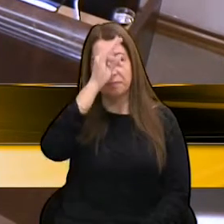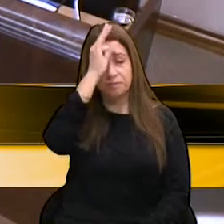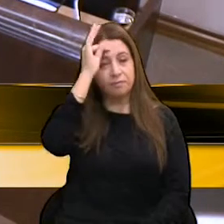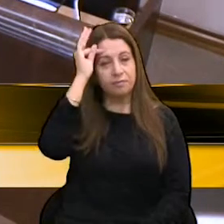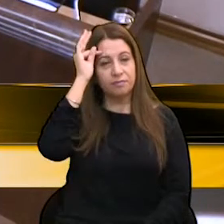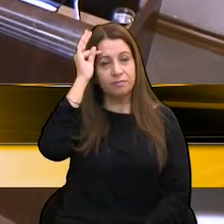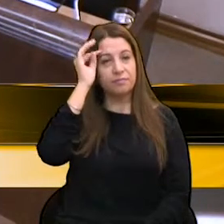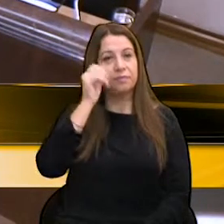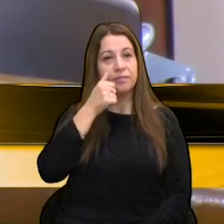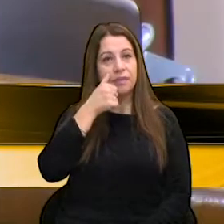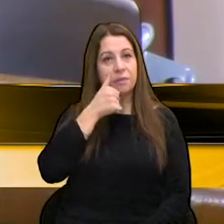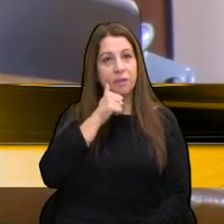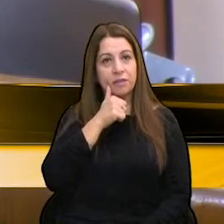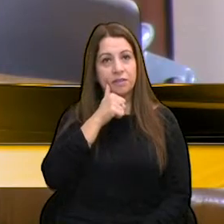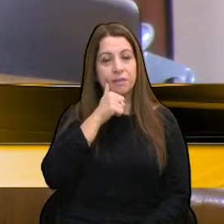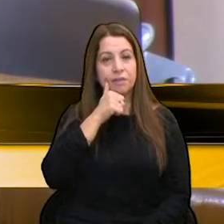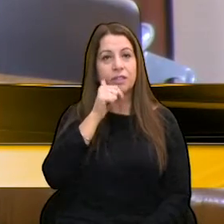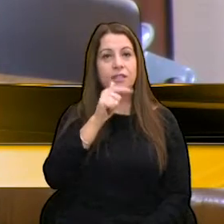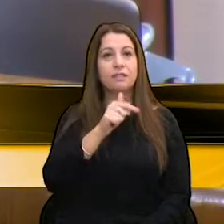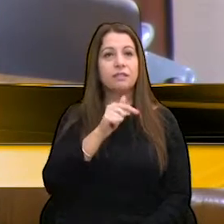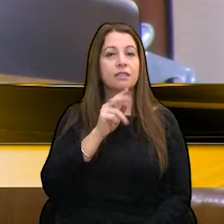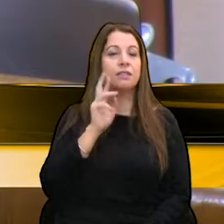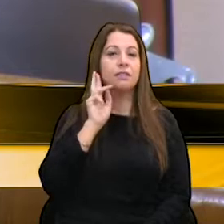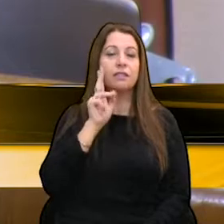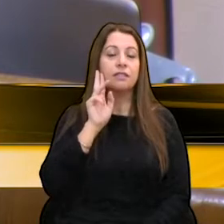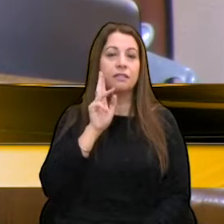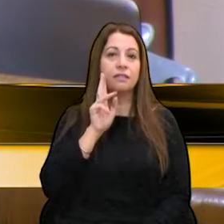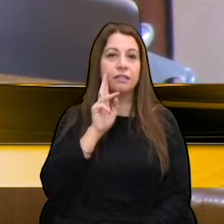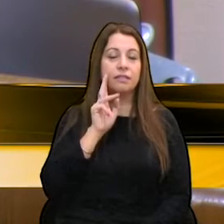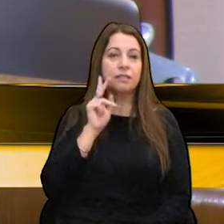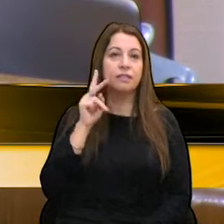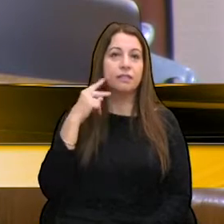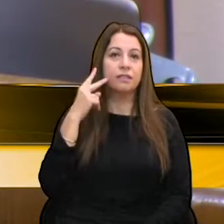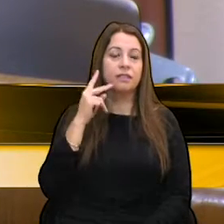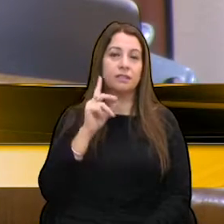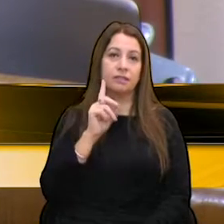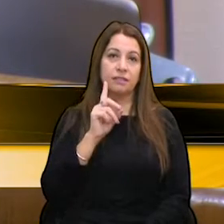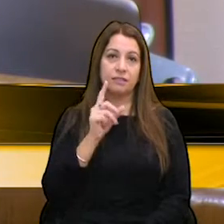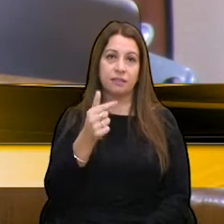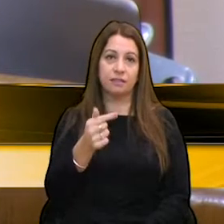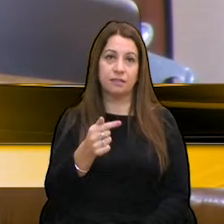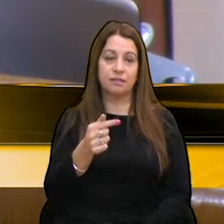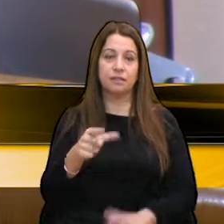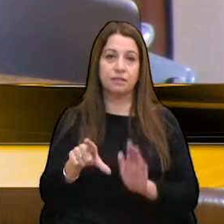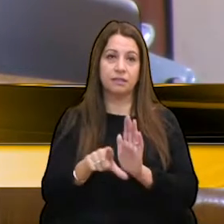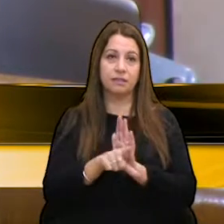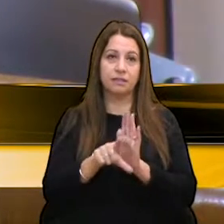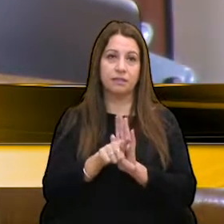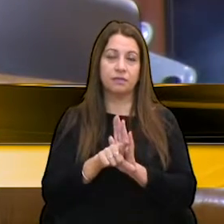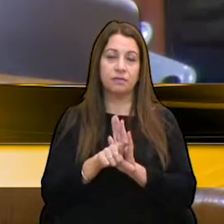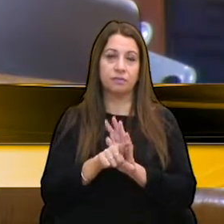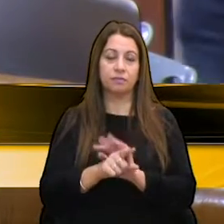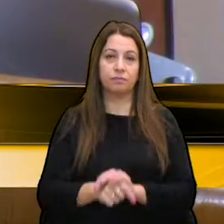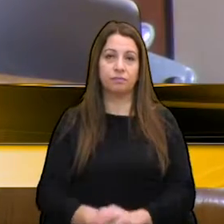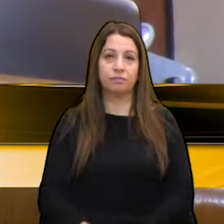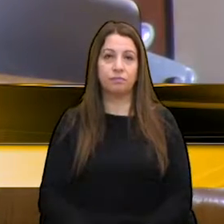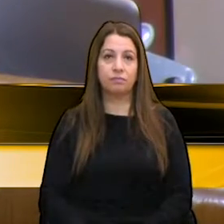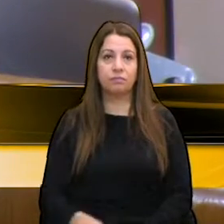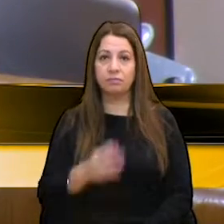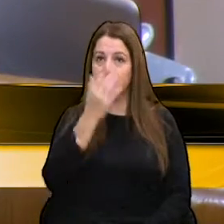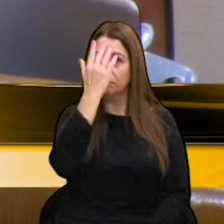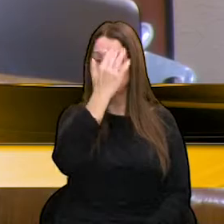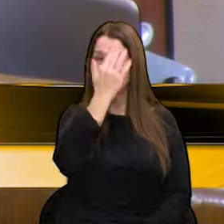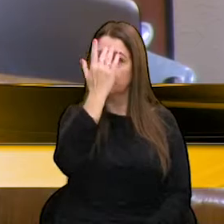Toigo, Paulo Iores, Renato Oliveira, vereadores da 17ª legislatura: